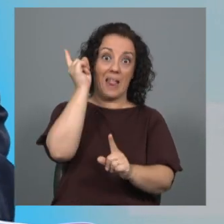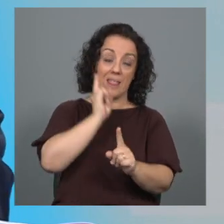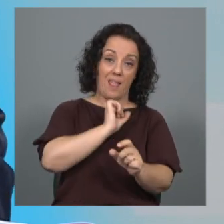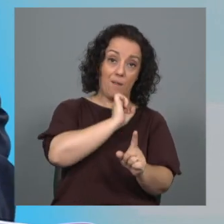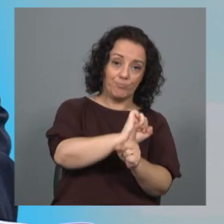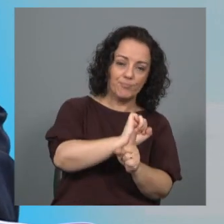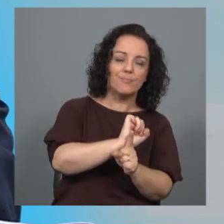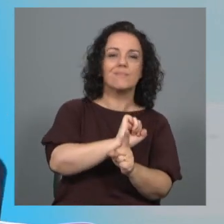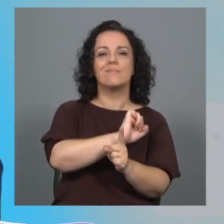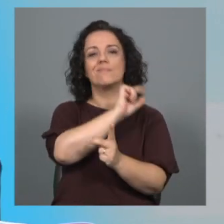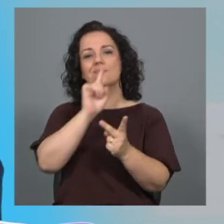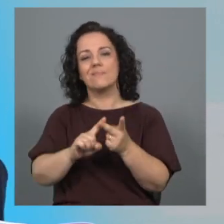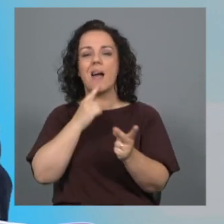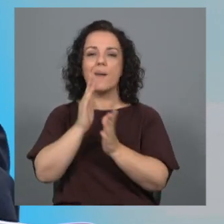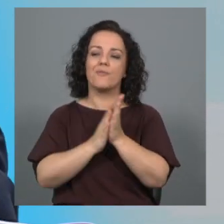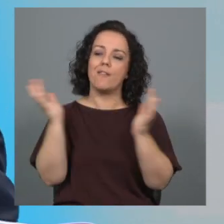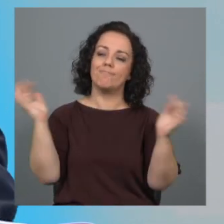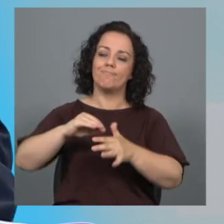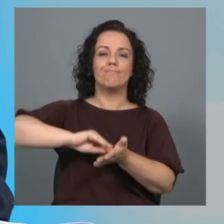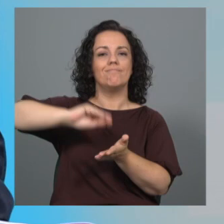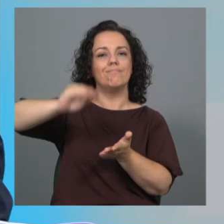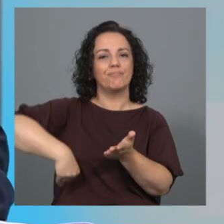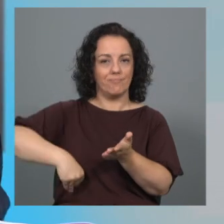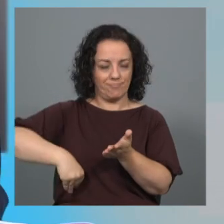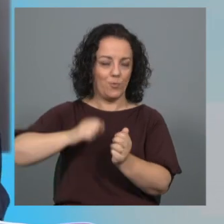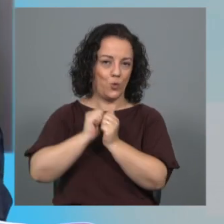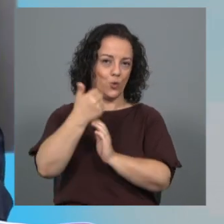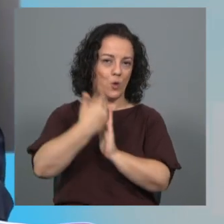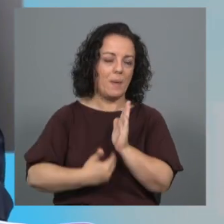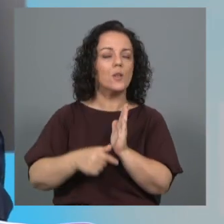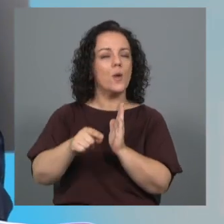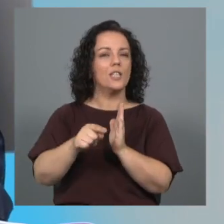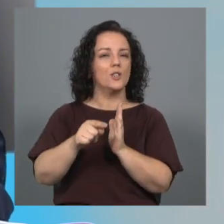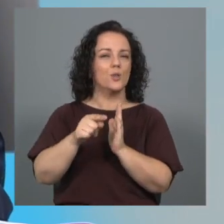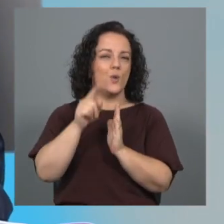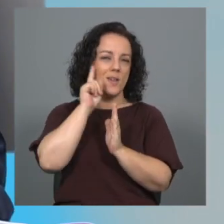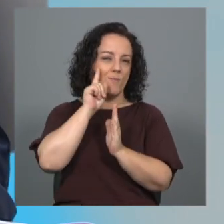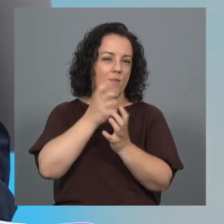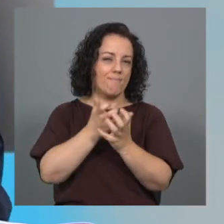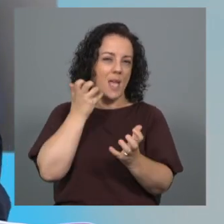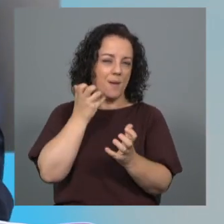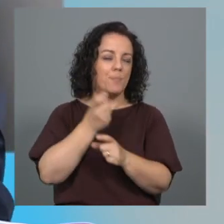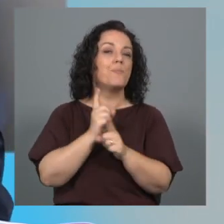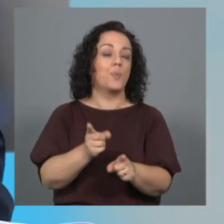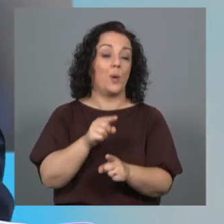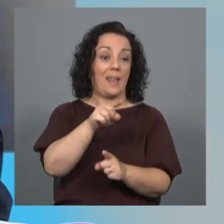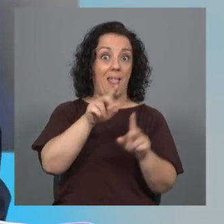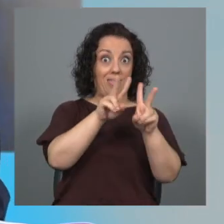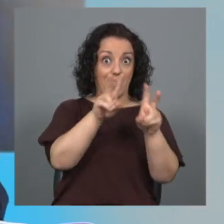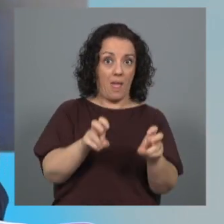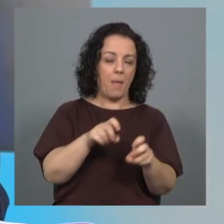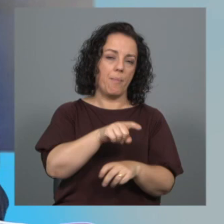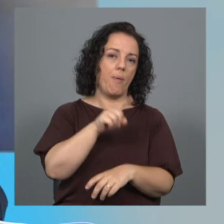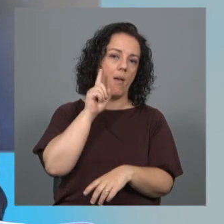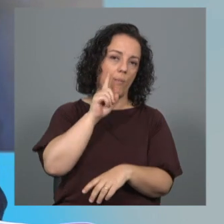a assinatura deste documento, o que não deixa de ser muito significativo, por um lado, da importância que o próprio tema assume